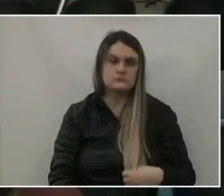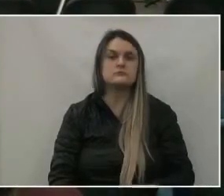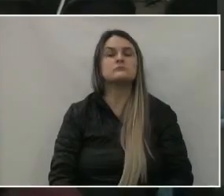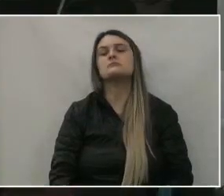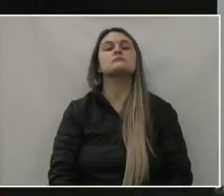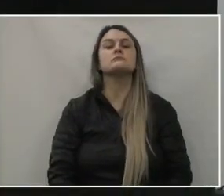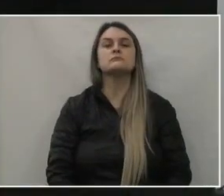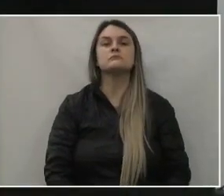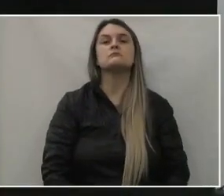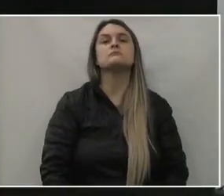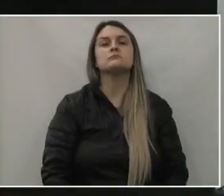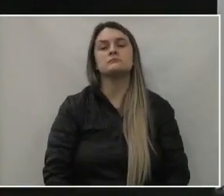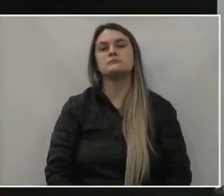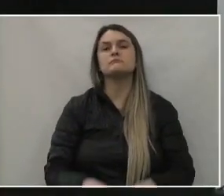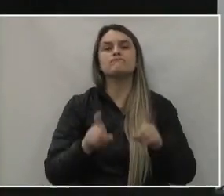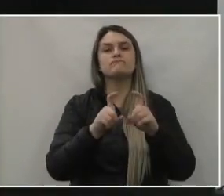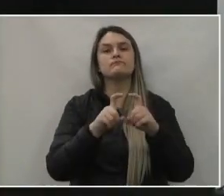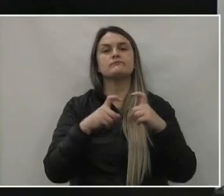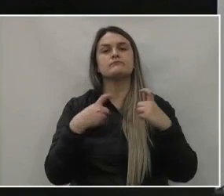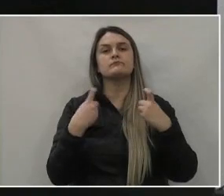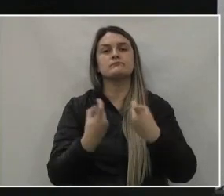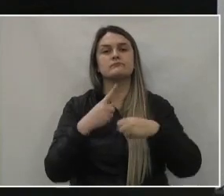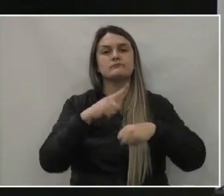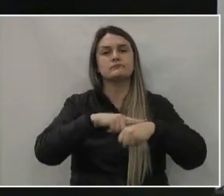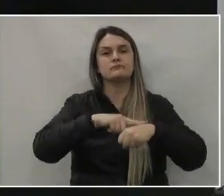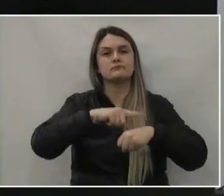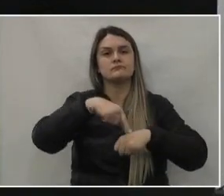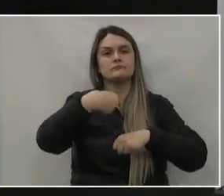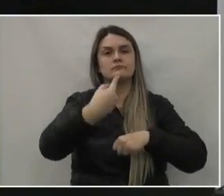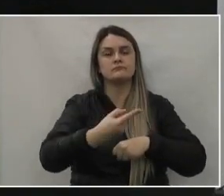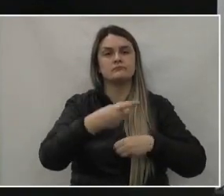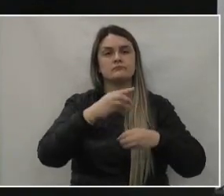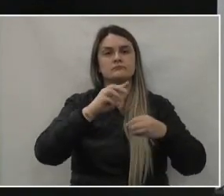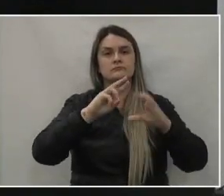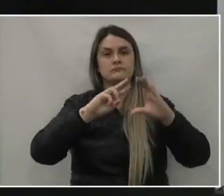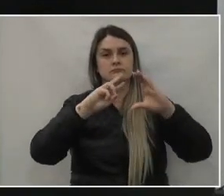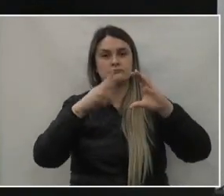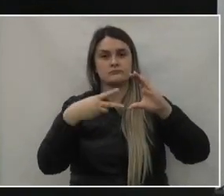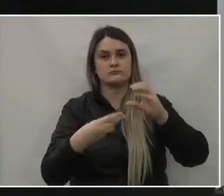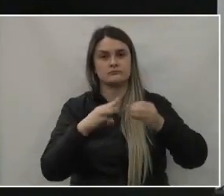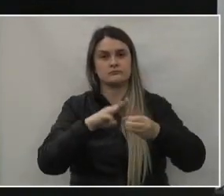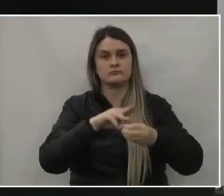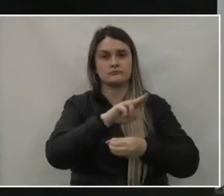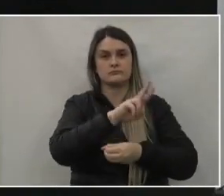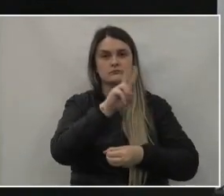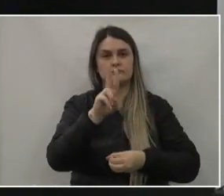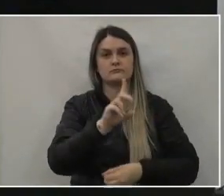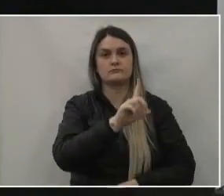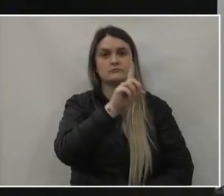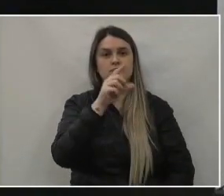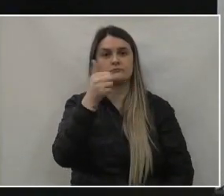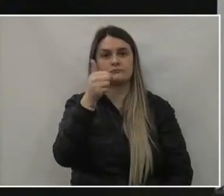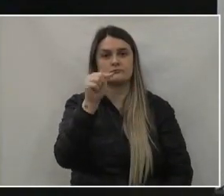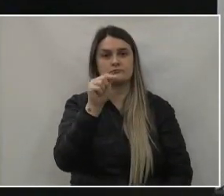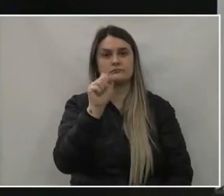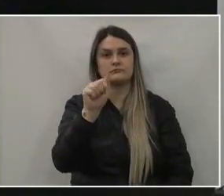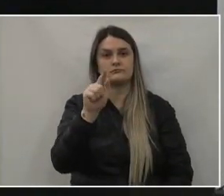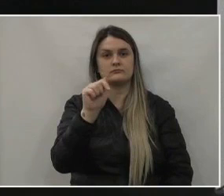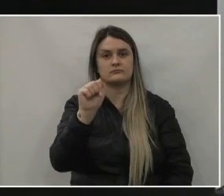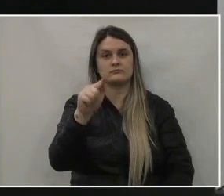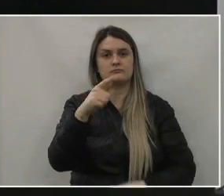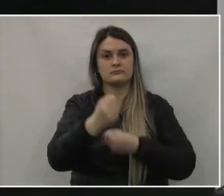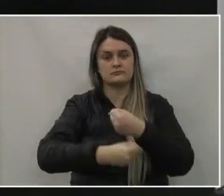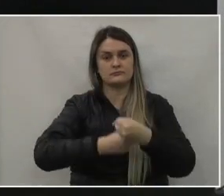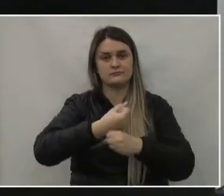Reunião extraordinária da Câmara Municipal de União da Vitória, Estado do Paraná, do dia 17 de agosto de 2020. Declaro abertos